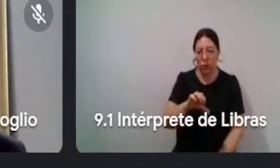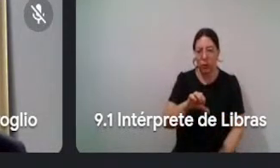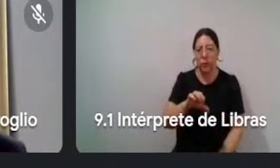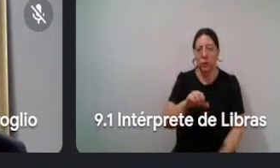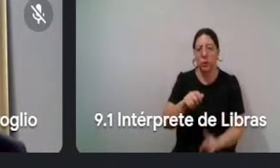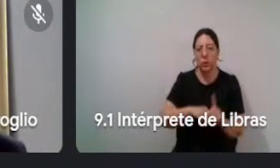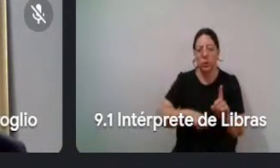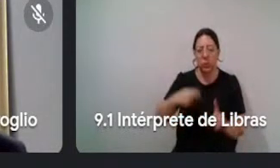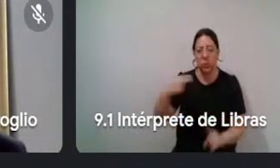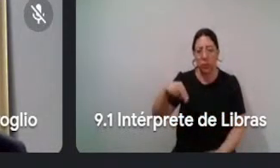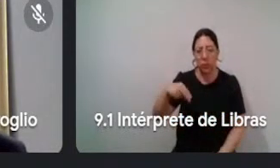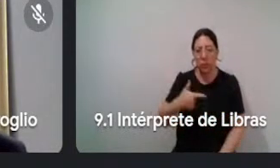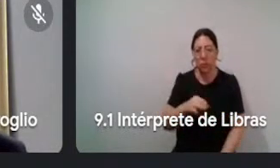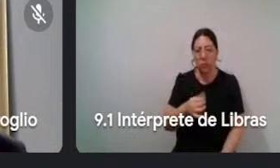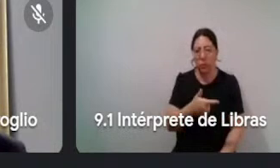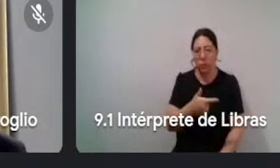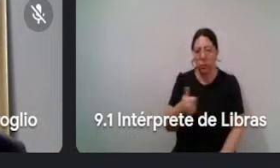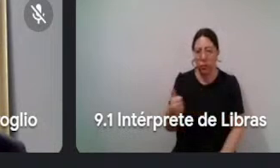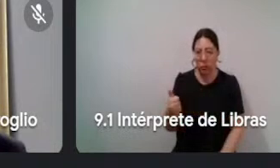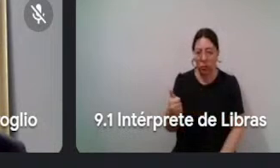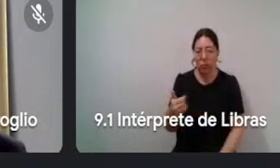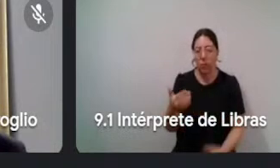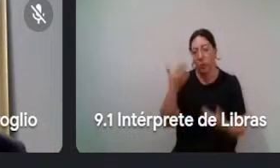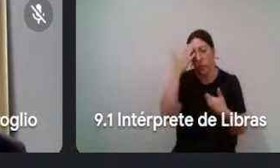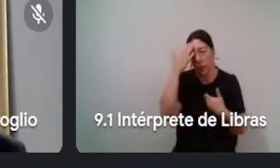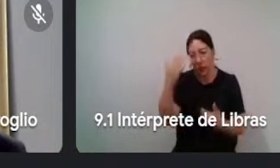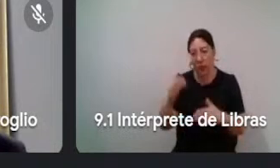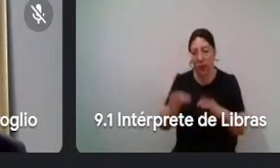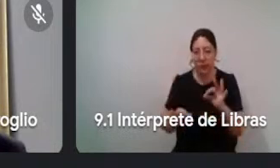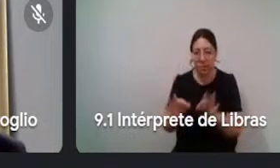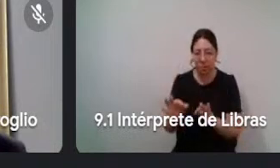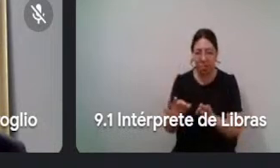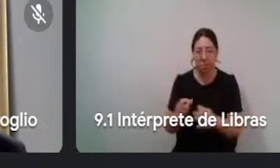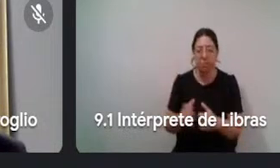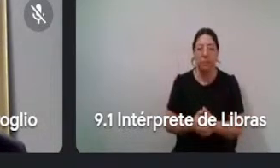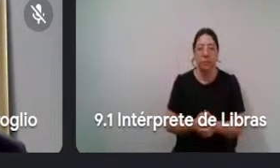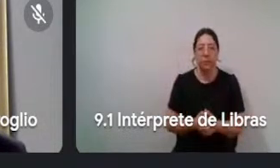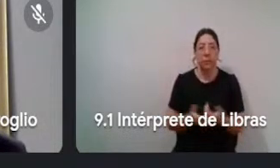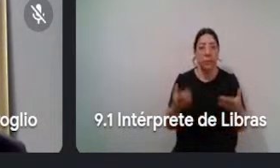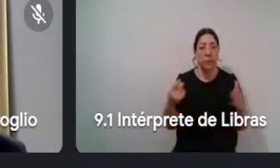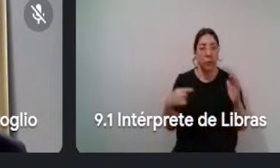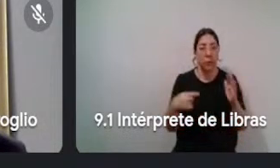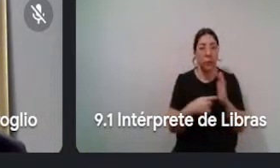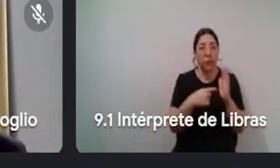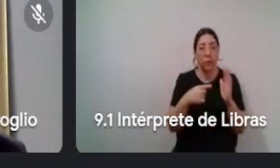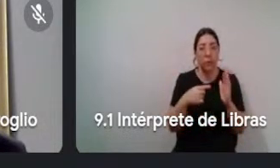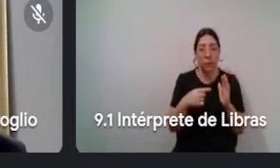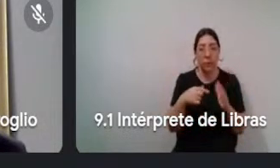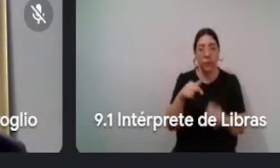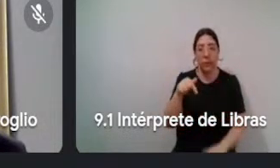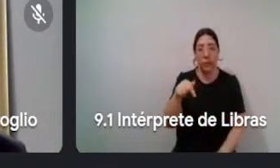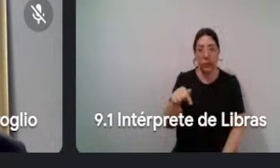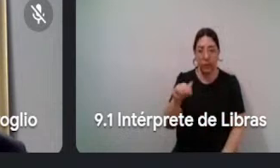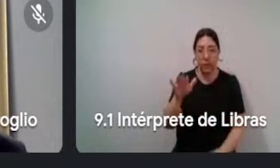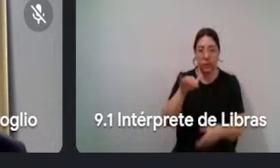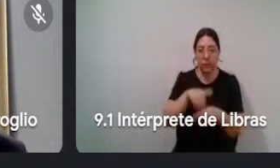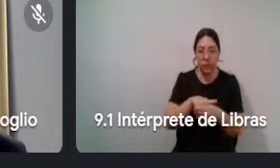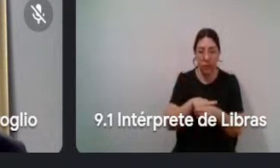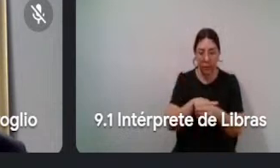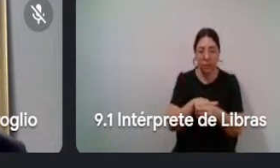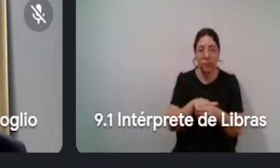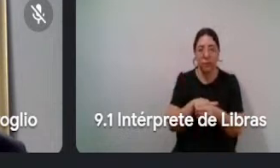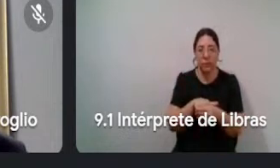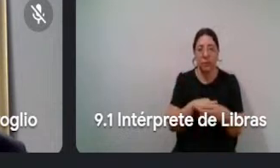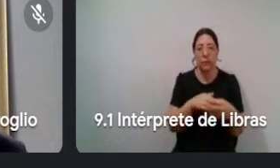Obrigado, doutor José Márcio. Então, em votação, o item 7 da pauta administrativa da relatoria do doutor José